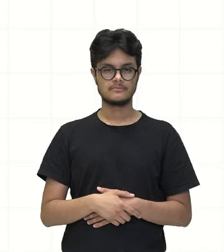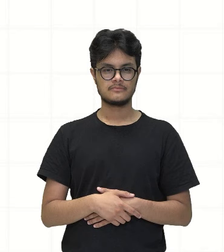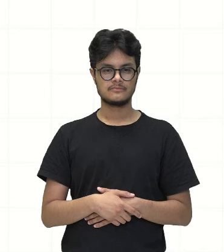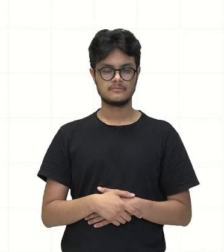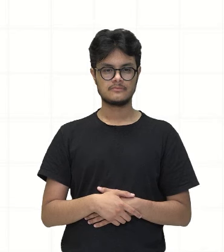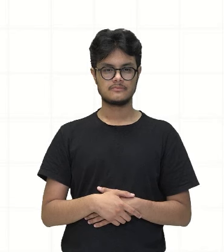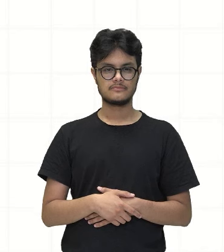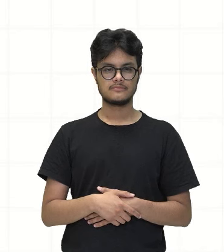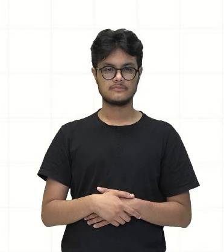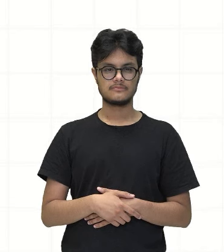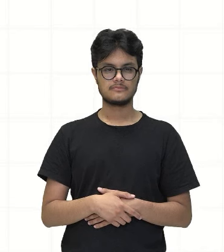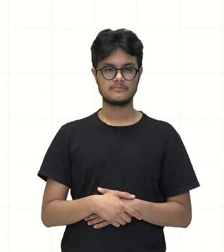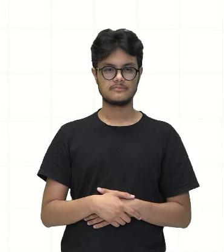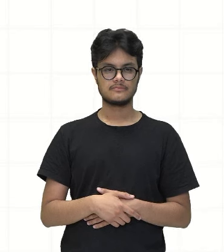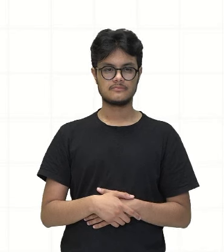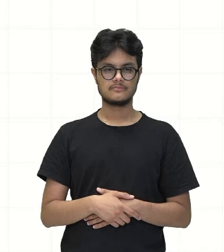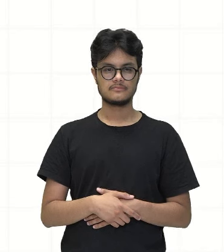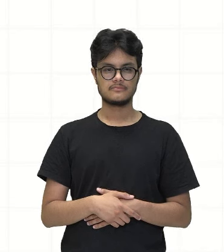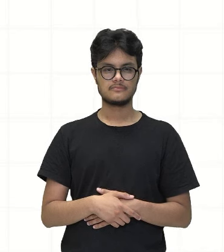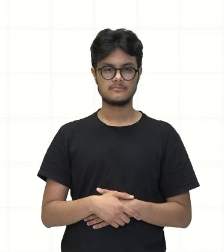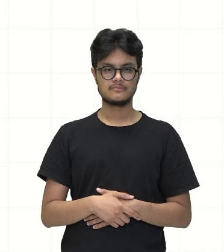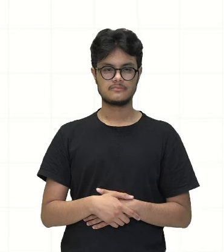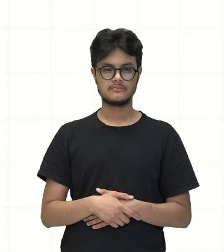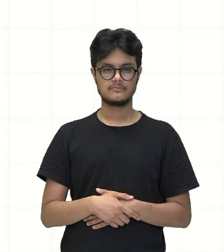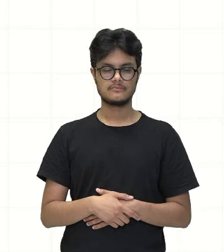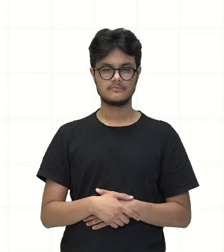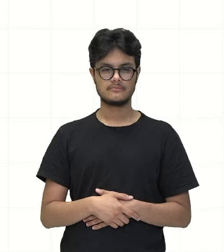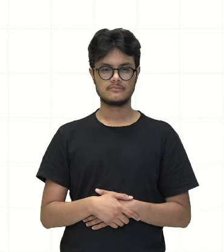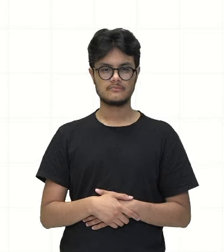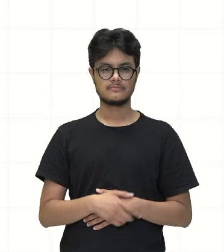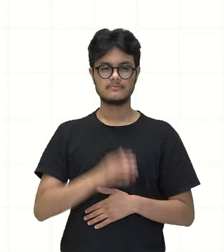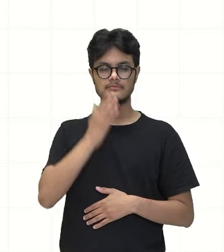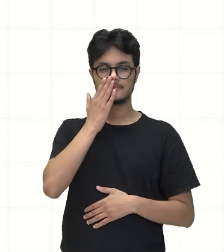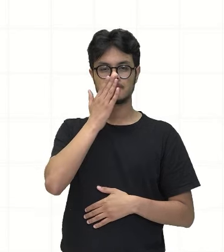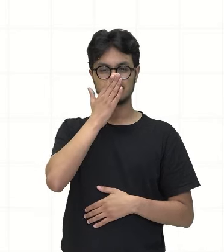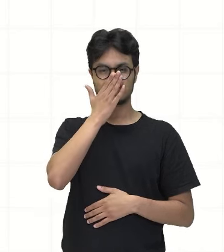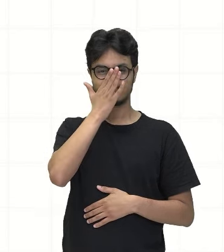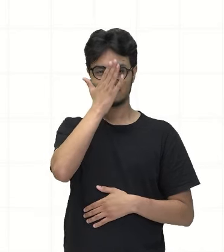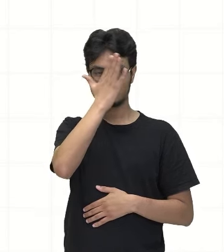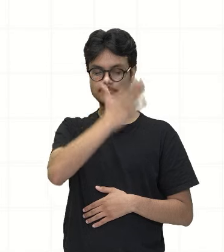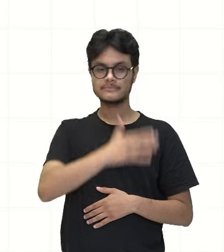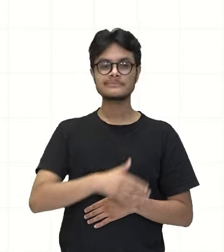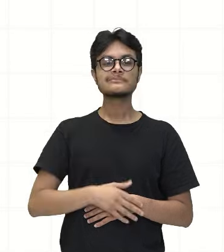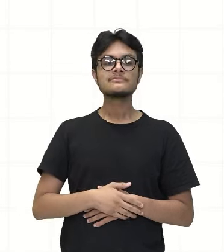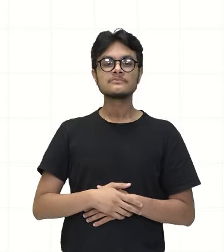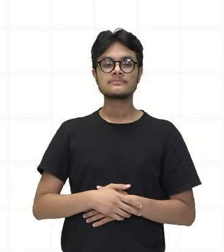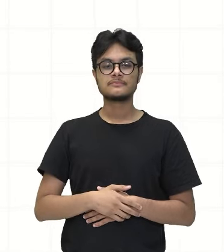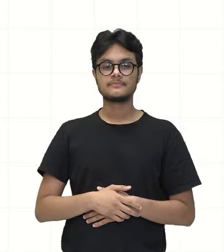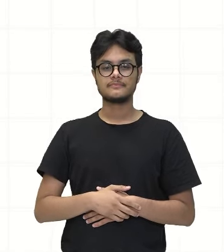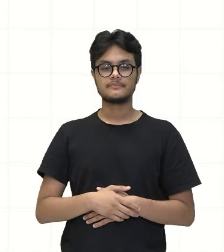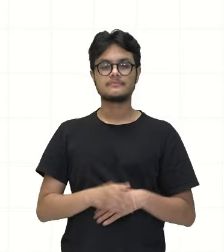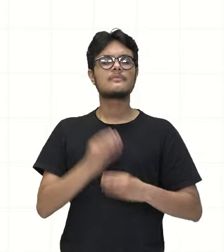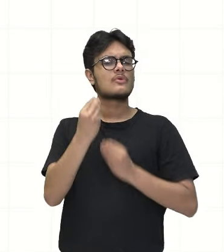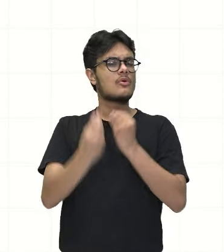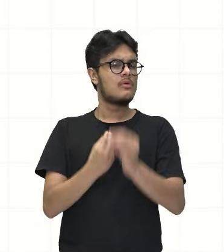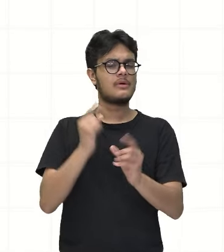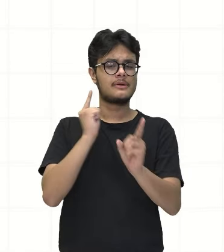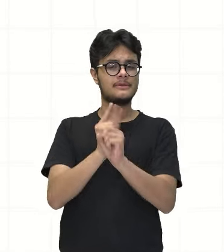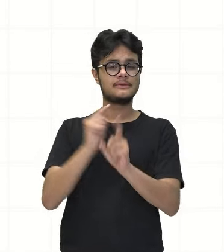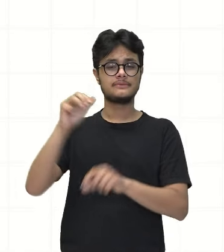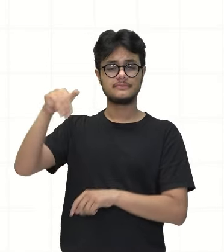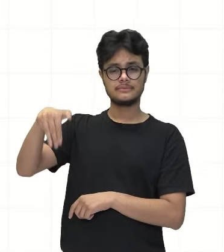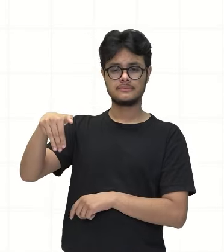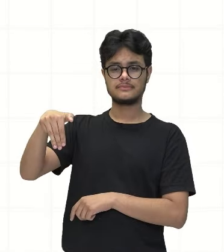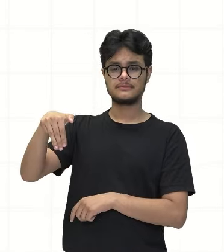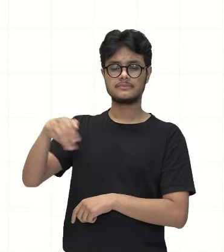A princípio, eu não tenho, né? Mas olha só, a gente pode encontrar esse valor de M. Como é que a gente vai encontrar? Eu